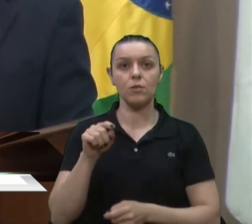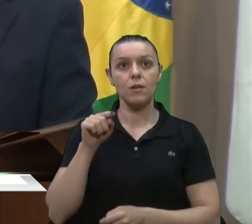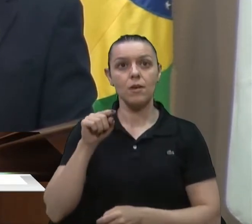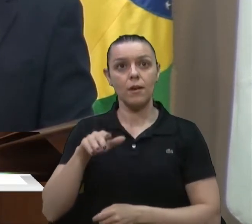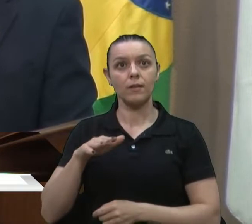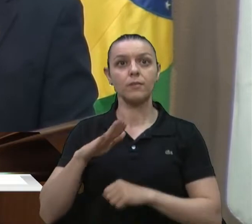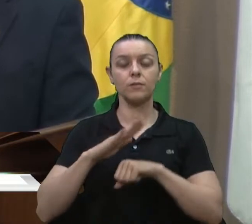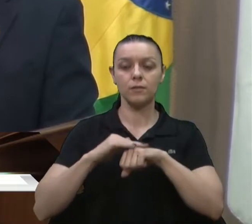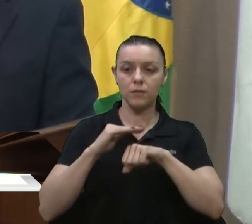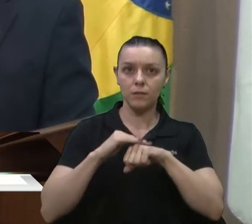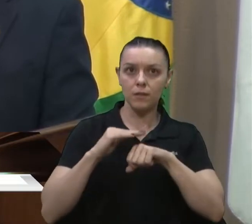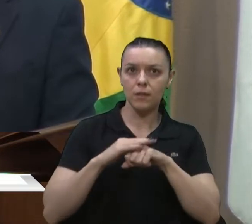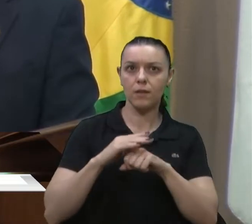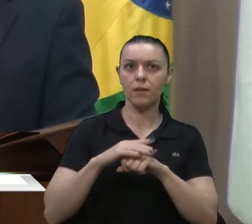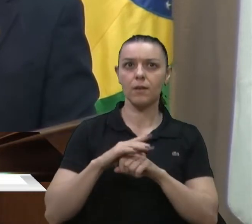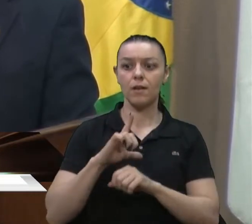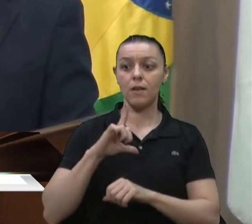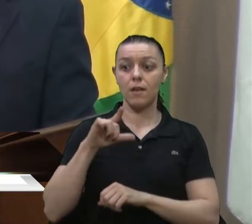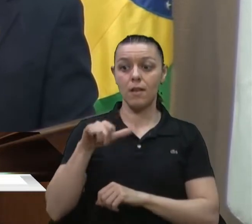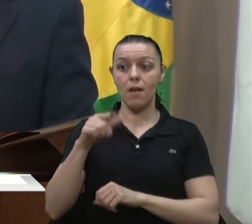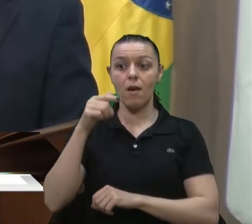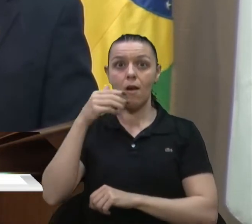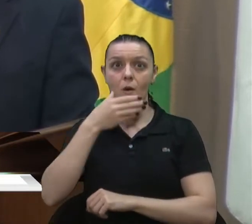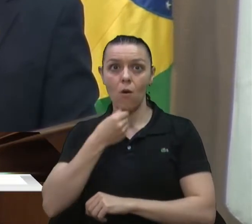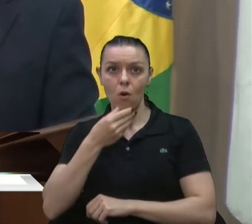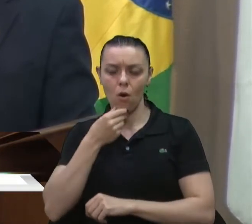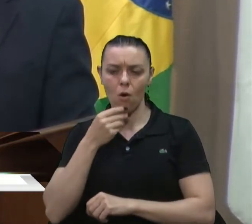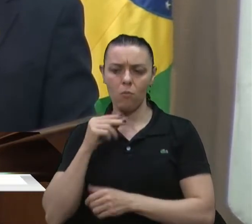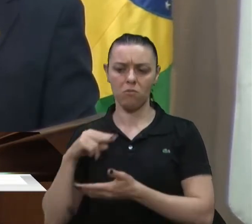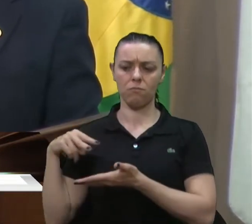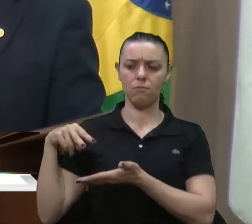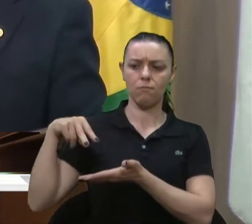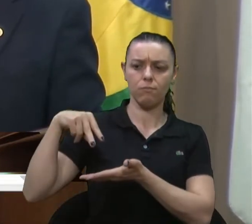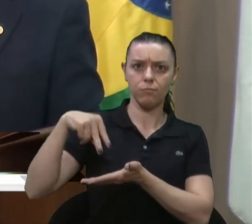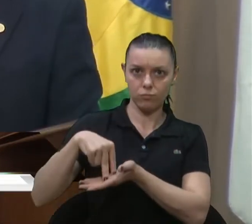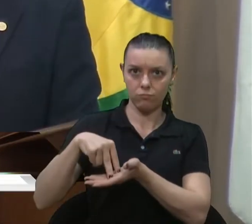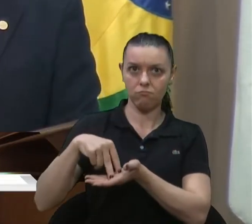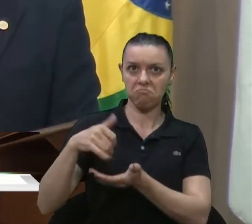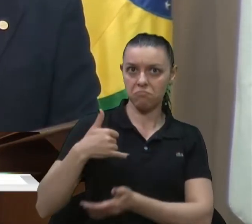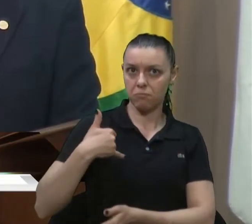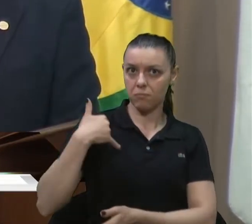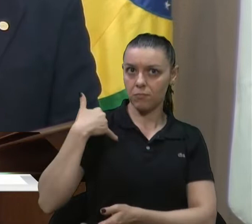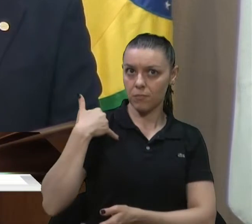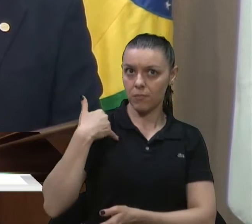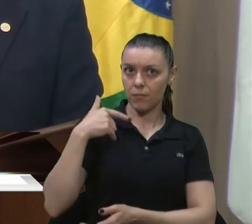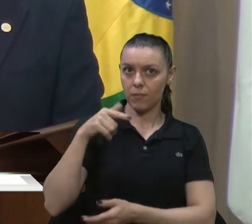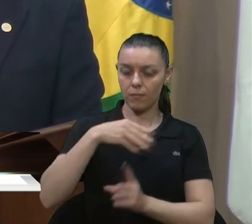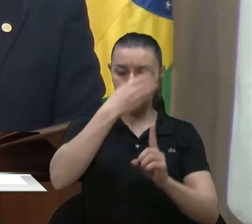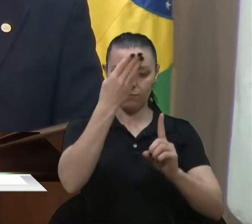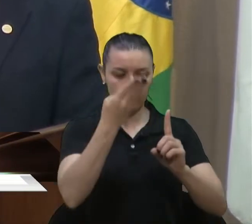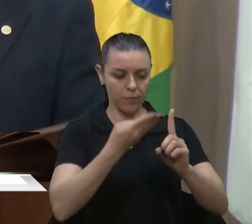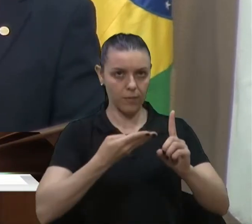Penso que cumprir a vida seja simplesmente compreender a marcha e ir tocando em